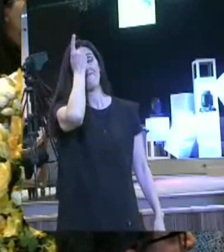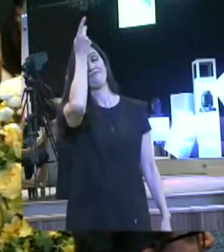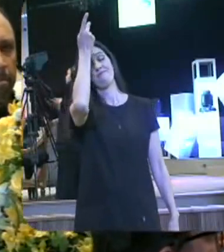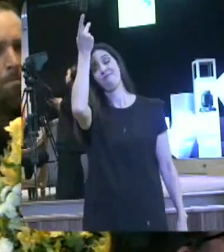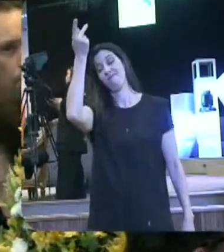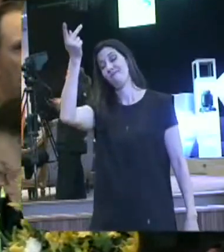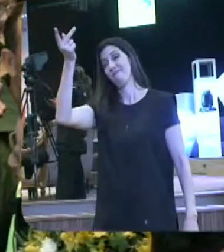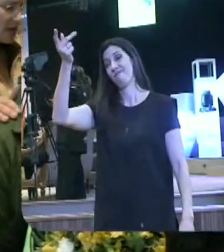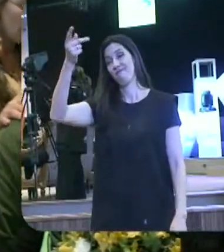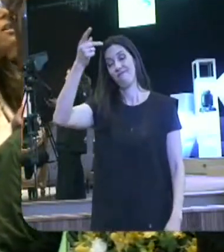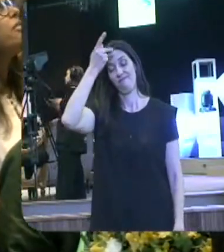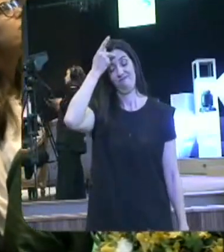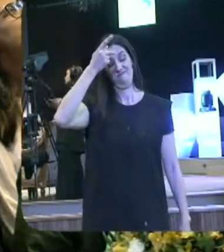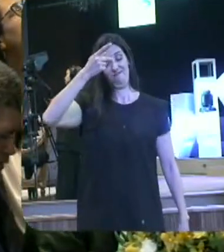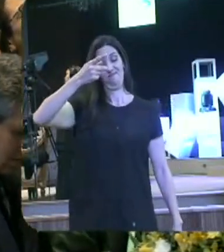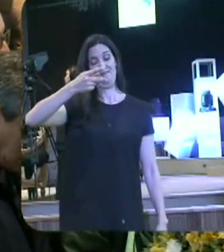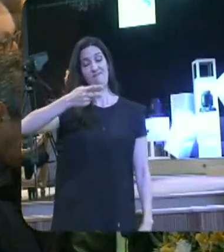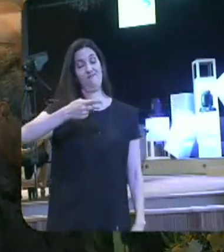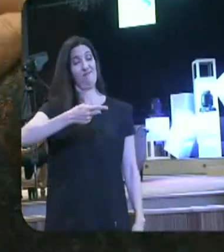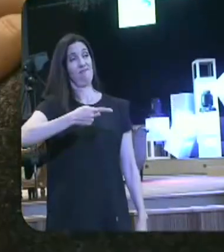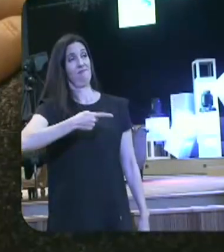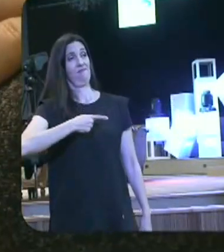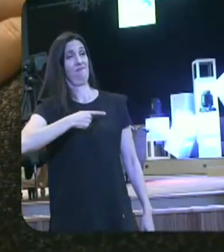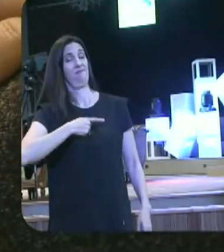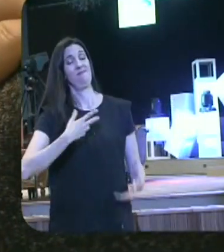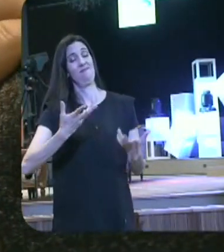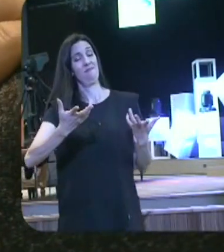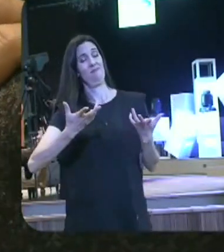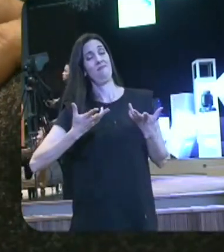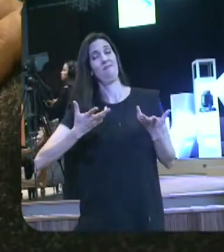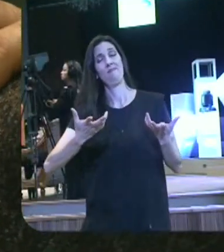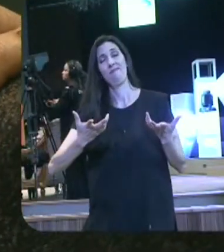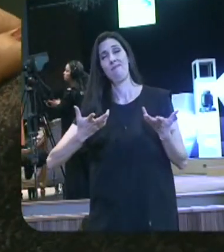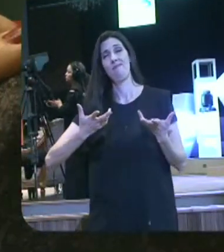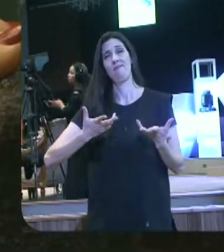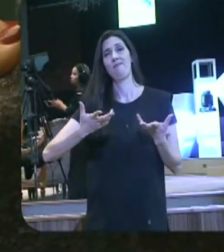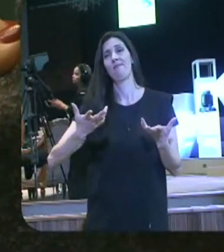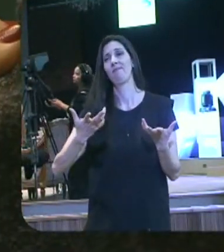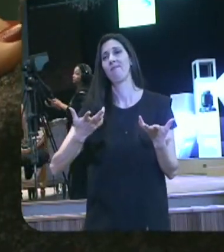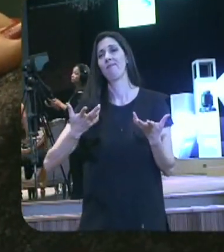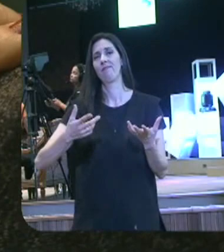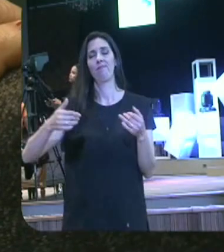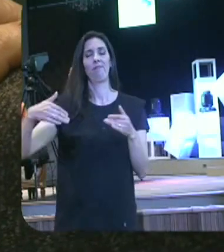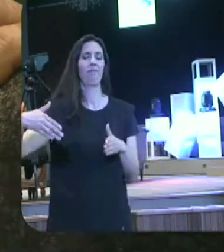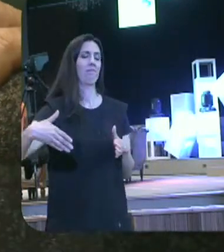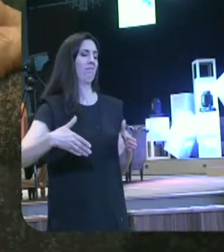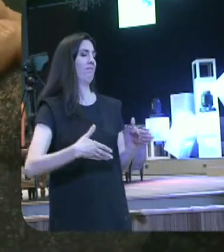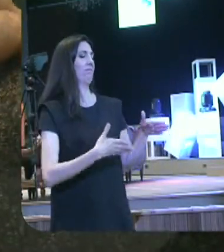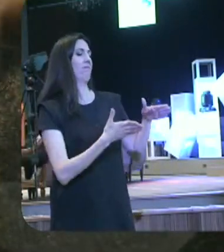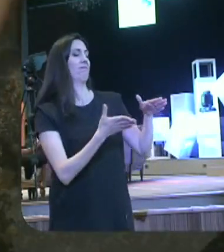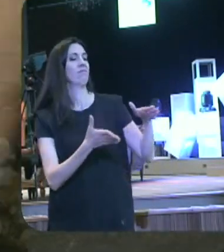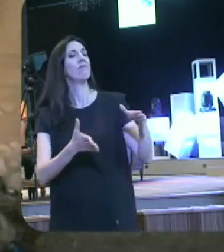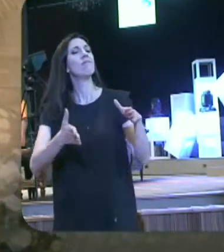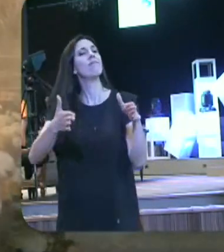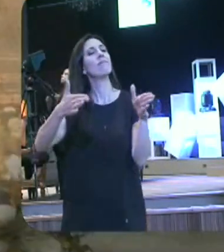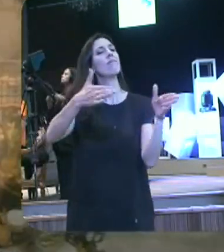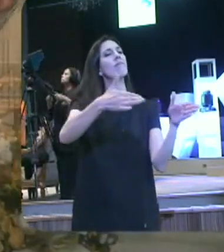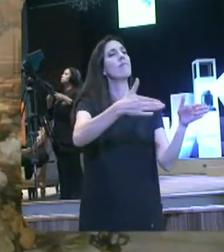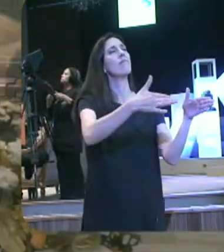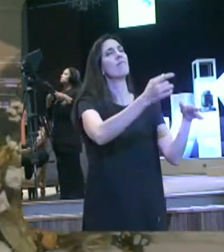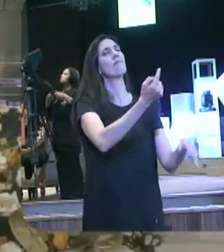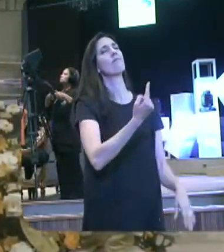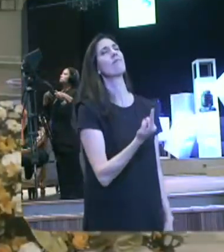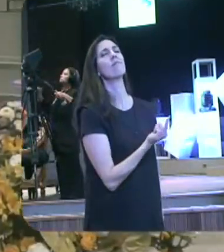A gente quer ficar independente, né? Não vale a pena não. Tem que pular no colo de Jesus todo dia.